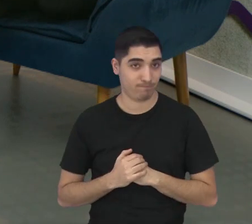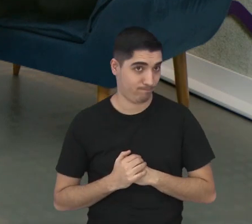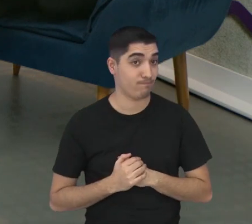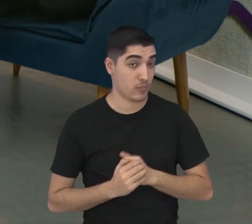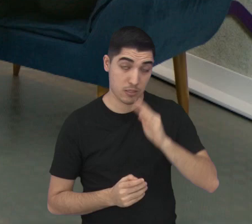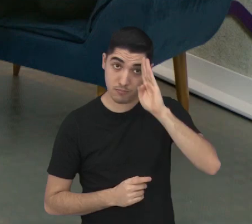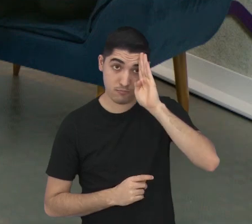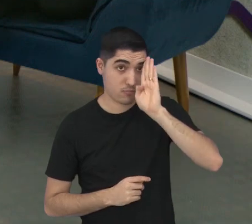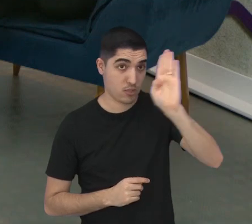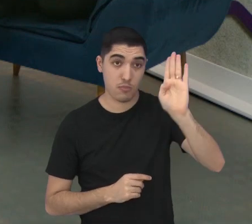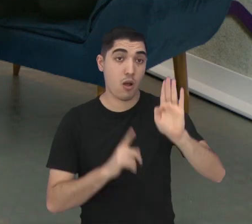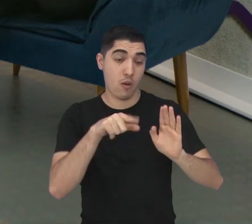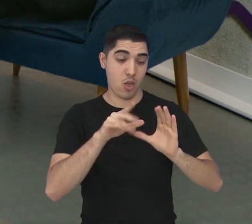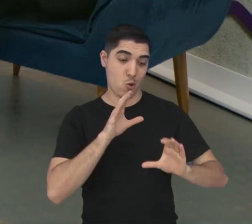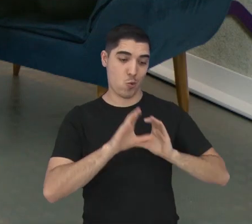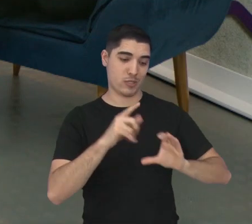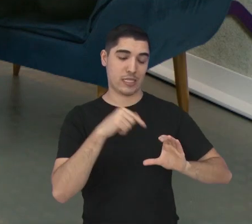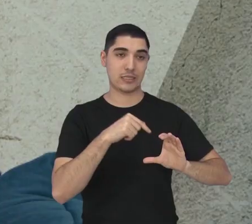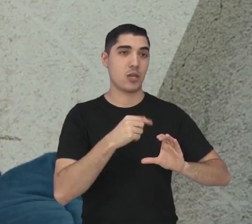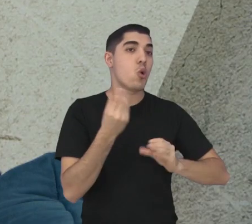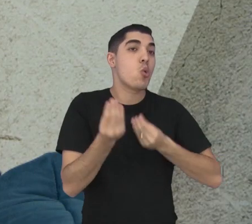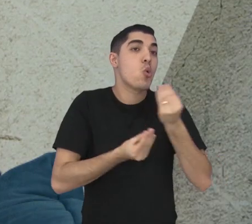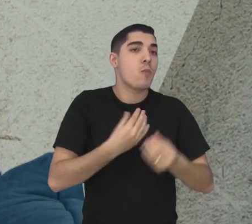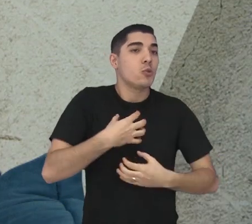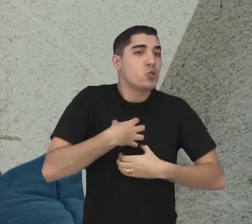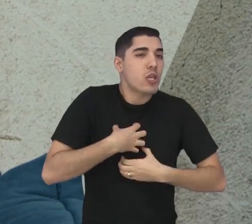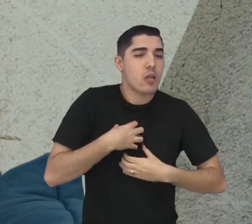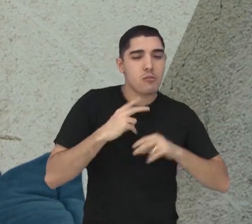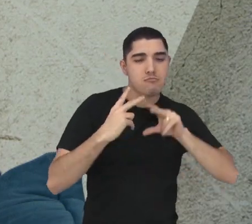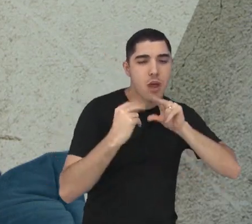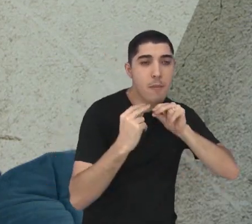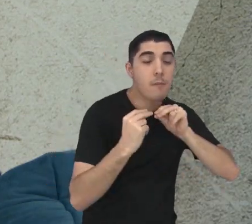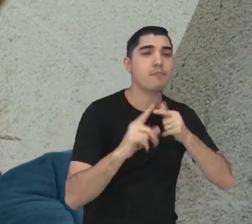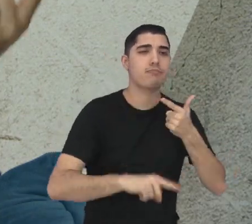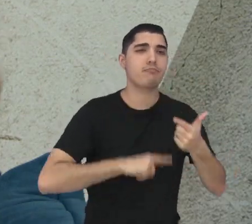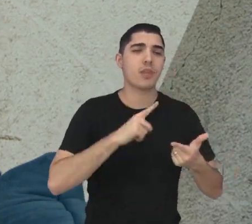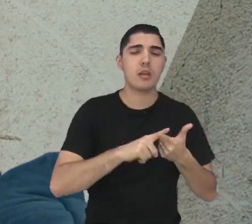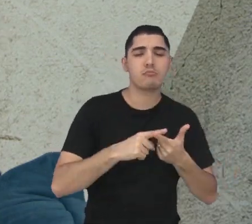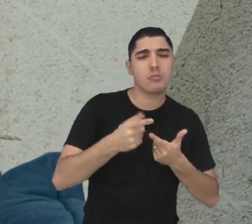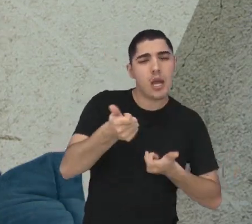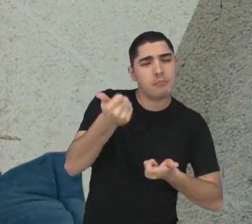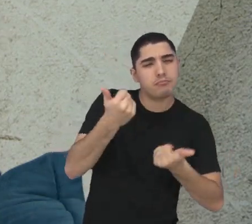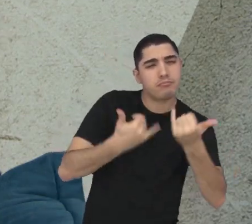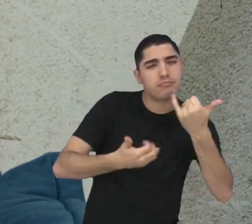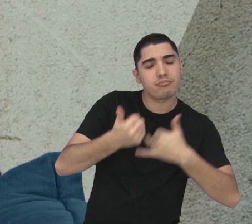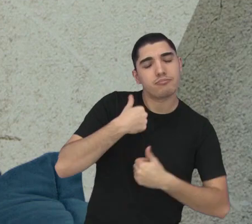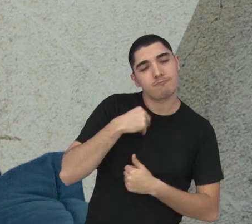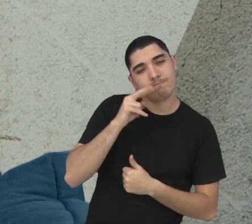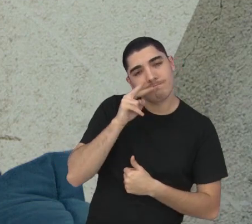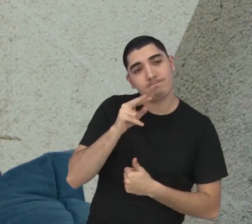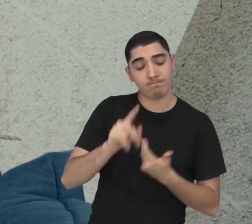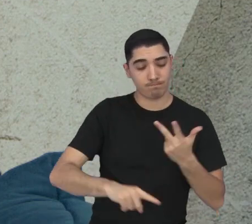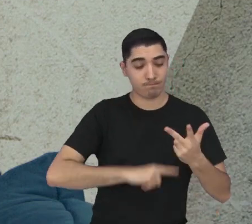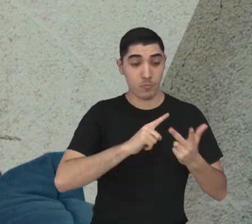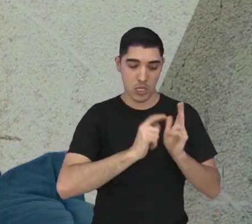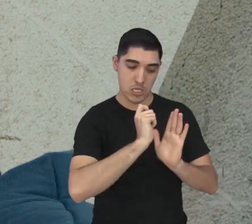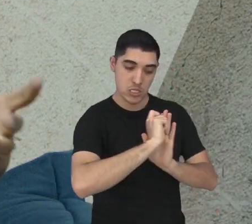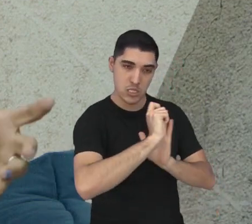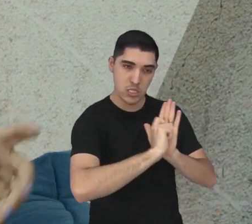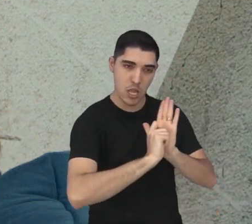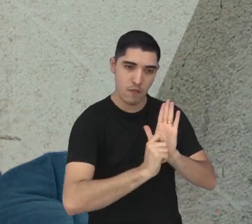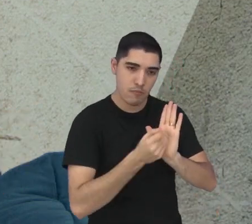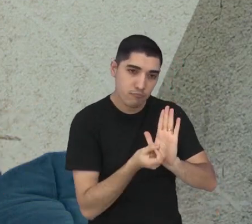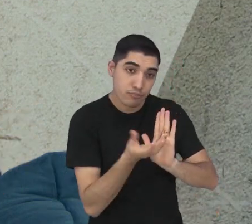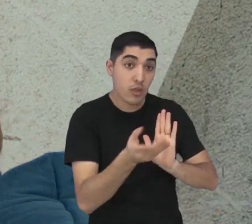É fundamental, é um dos nossos principais instrumentos, né? A fala, a escuta e a escrita, né? Então, nós trabalhamos